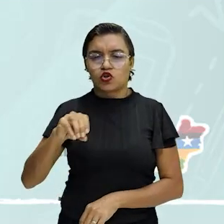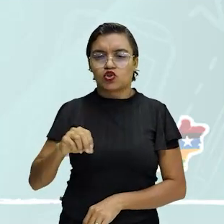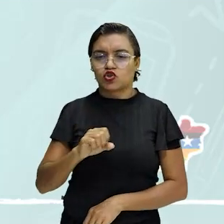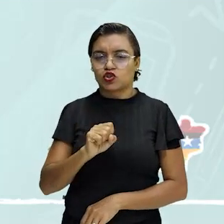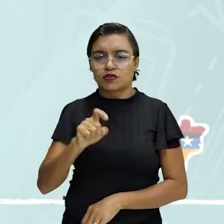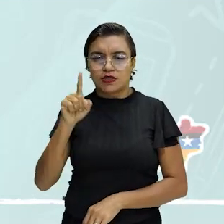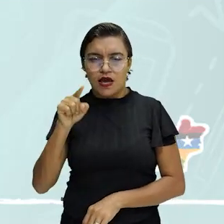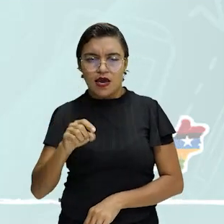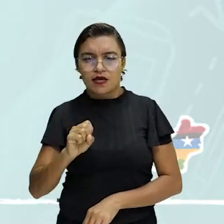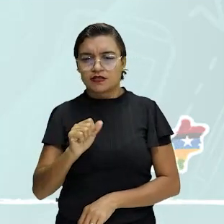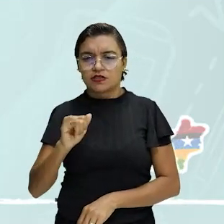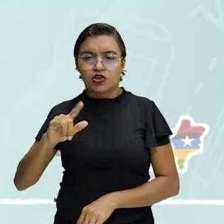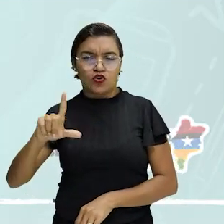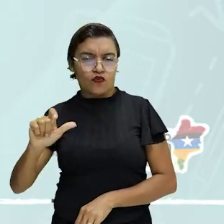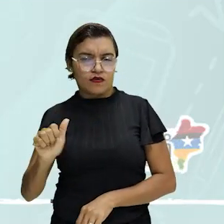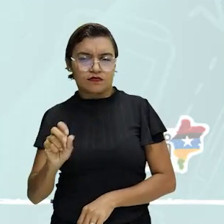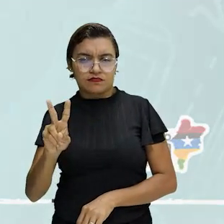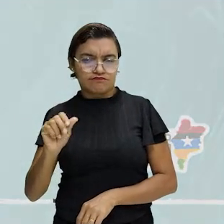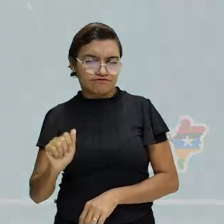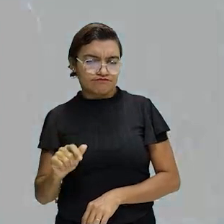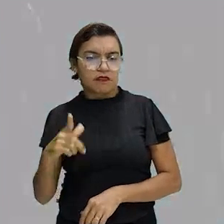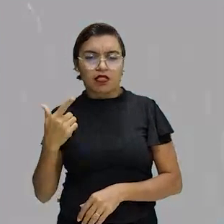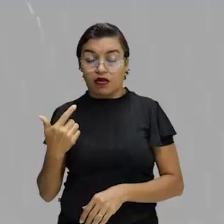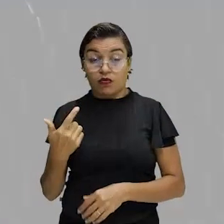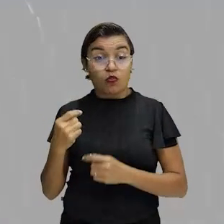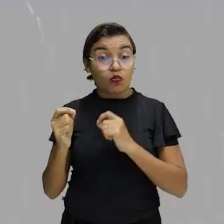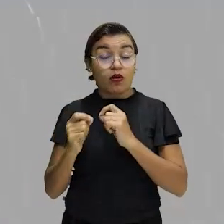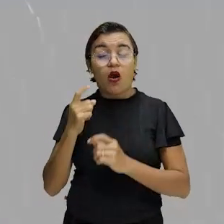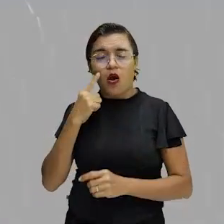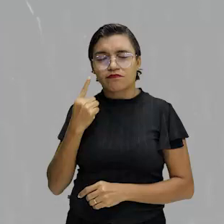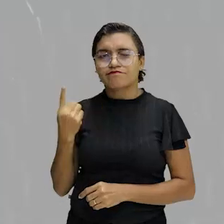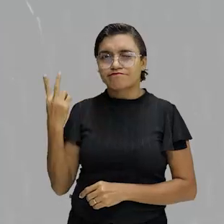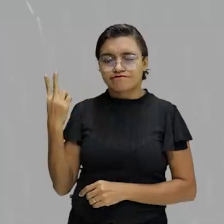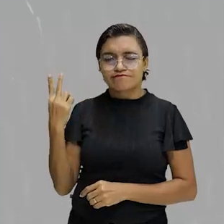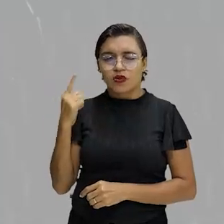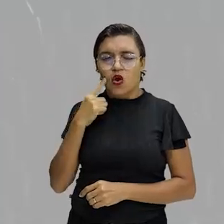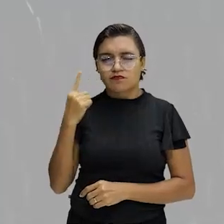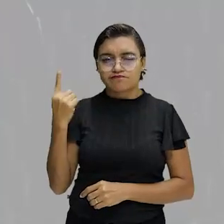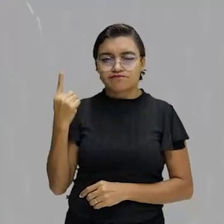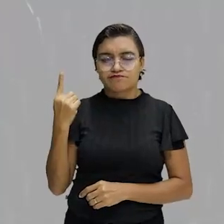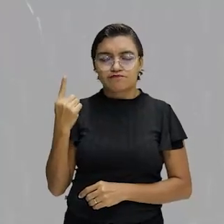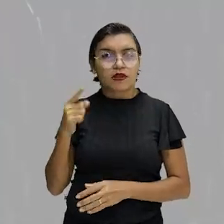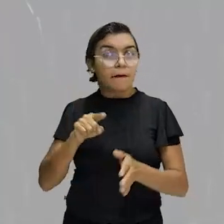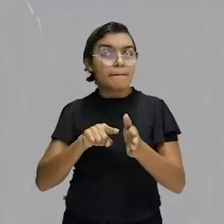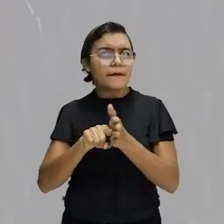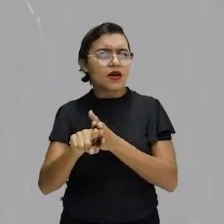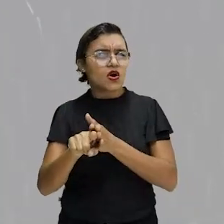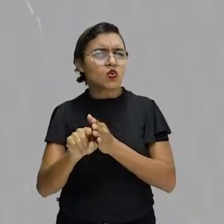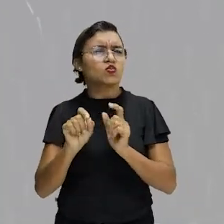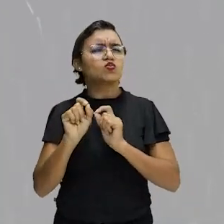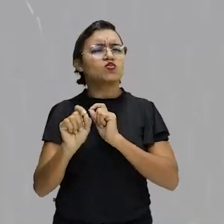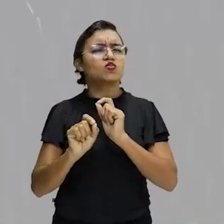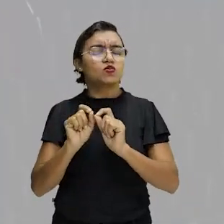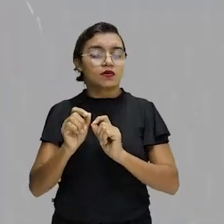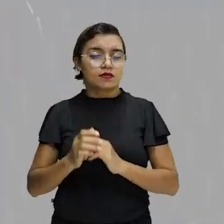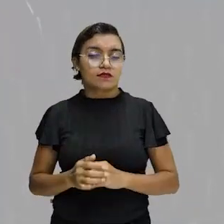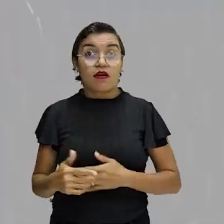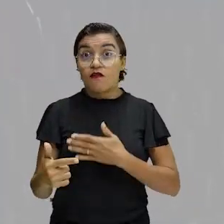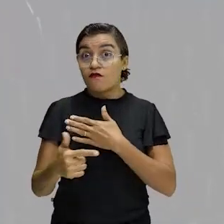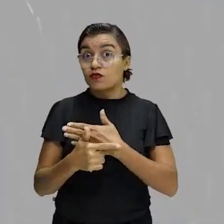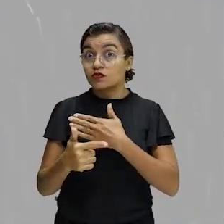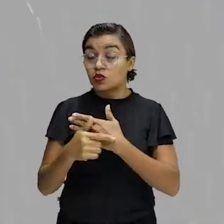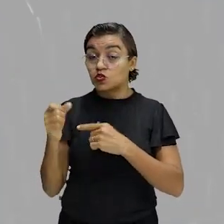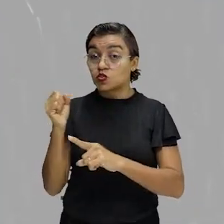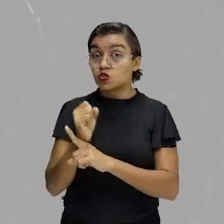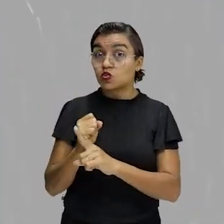técnicas de elaboração de textos e cumpre a função social de. O que a questão quer saber? Ele quer saber qual é a função